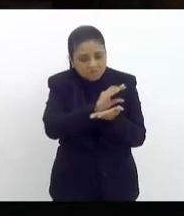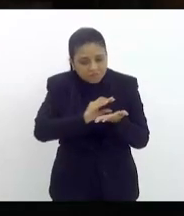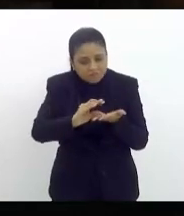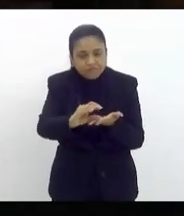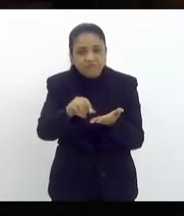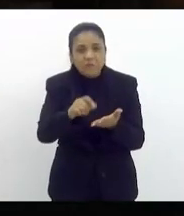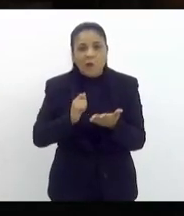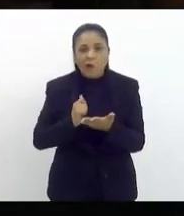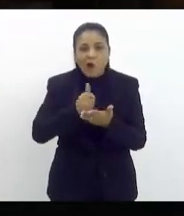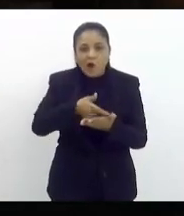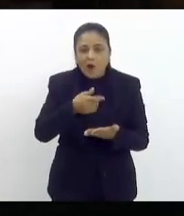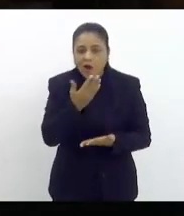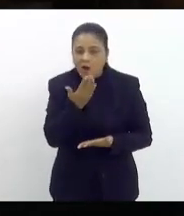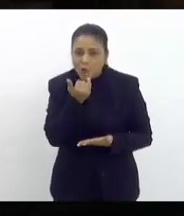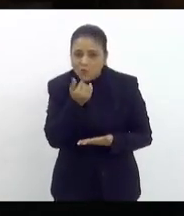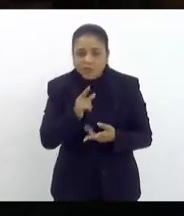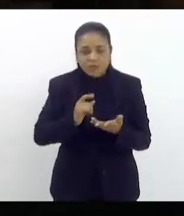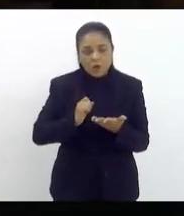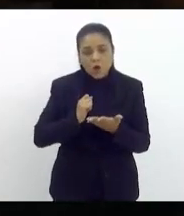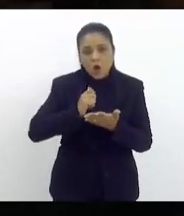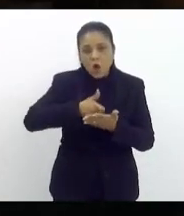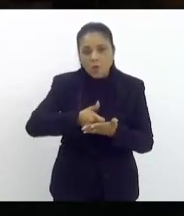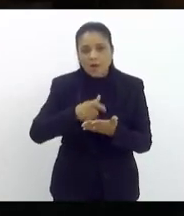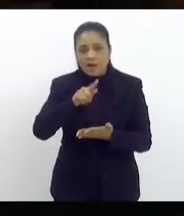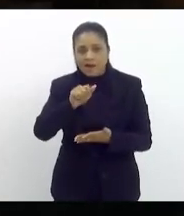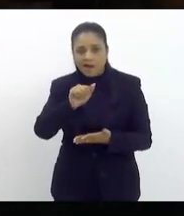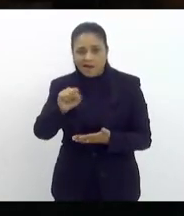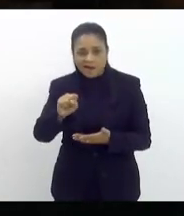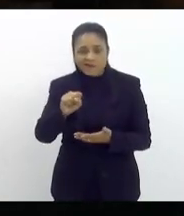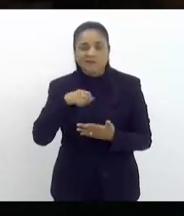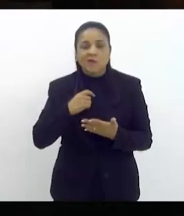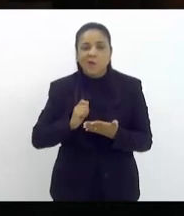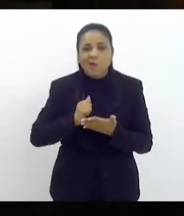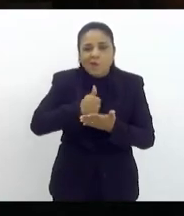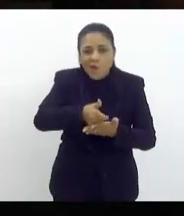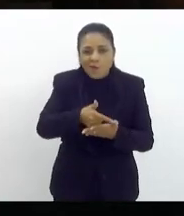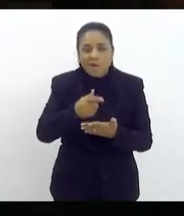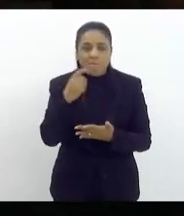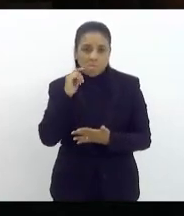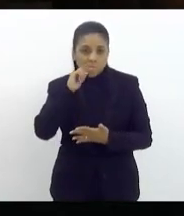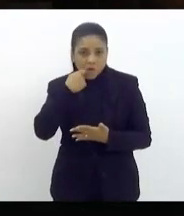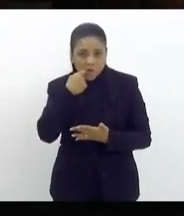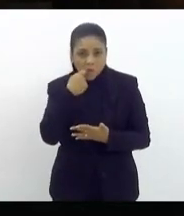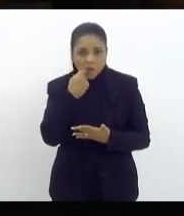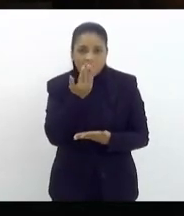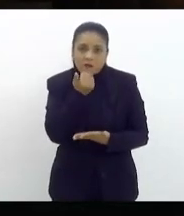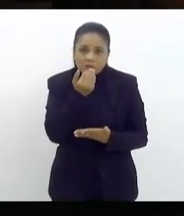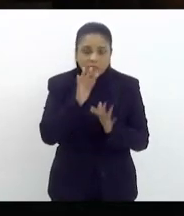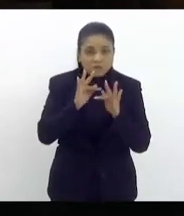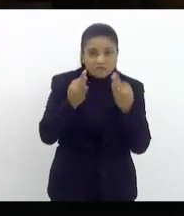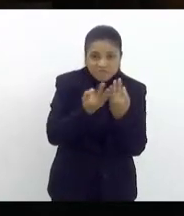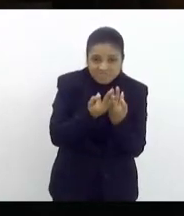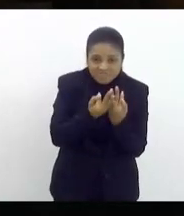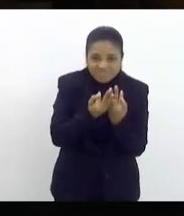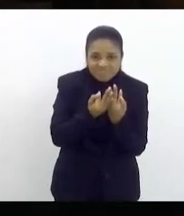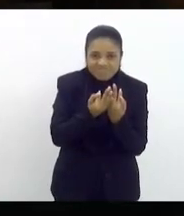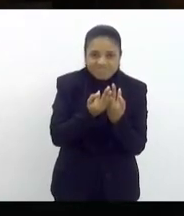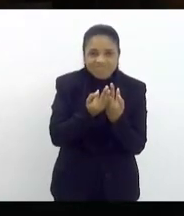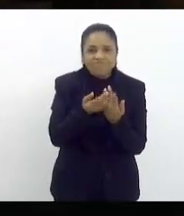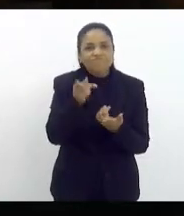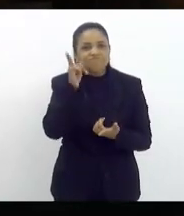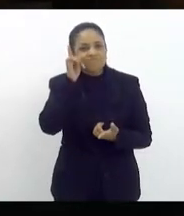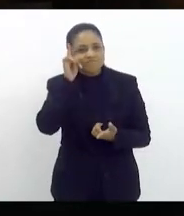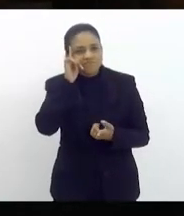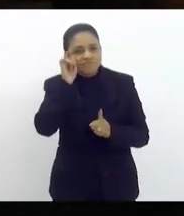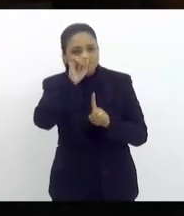comprar gás, para comprar um pão, para garantir a alimentação da sua família, tem todos os